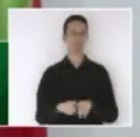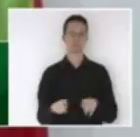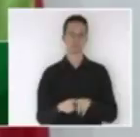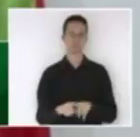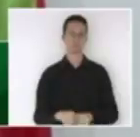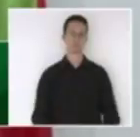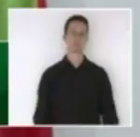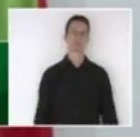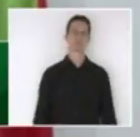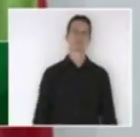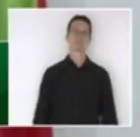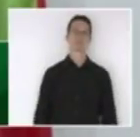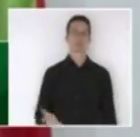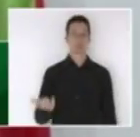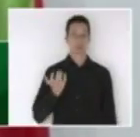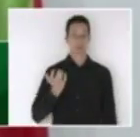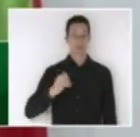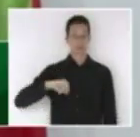aproveitar,